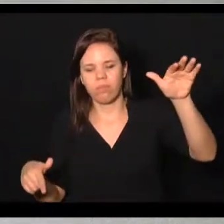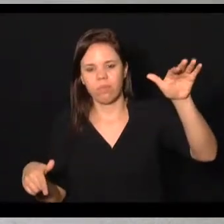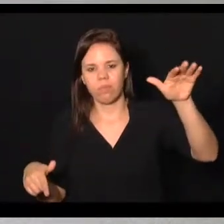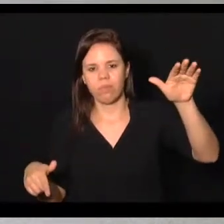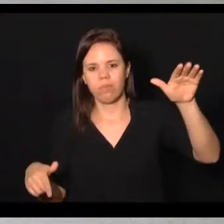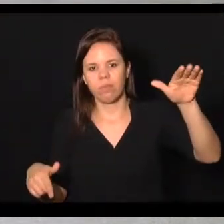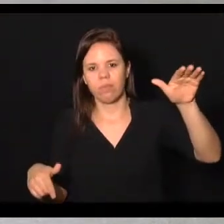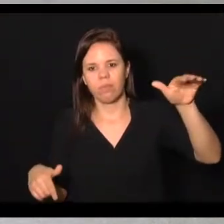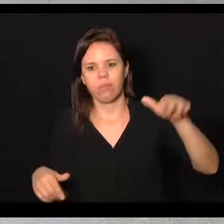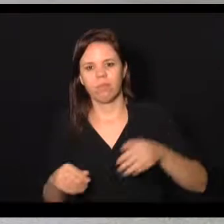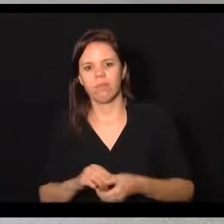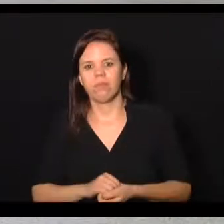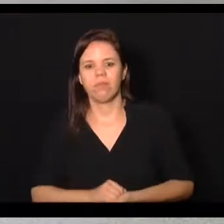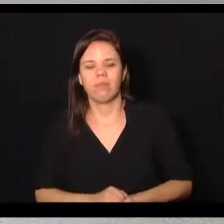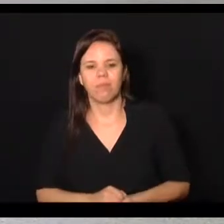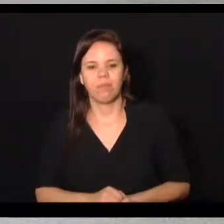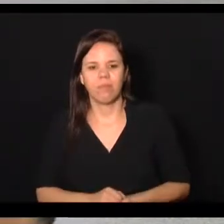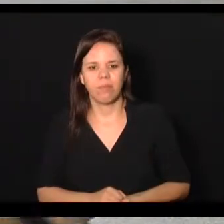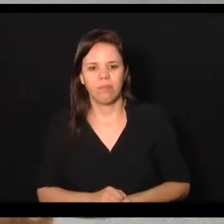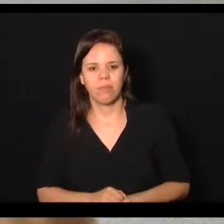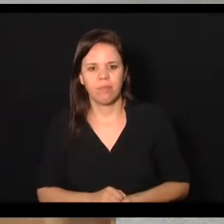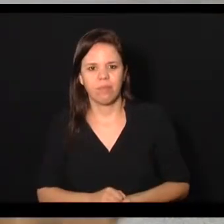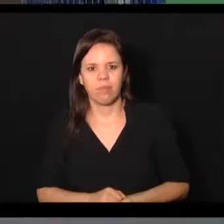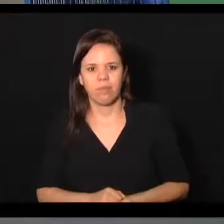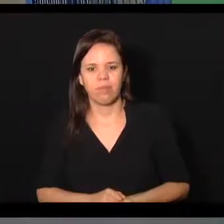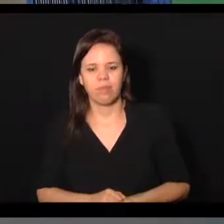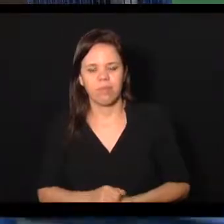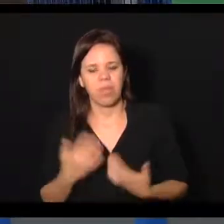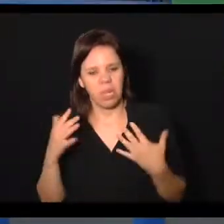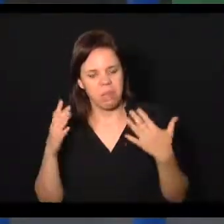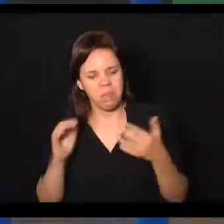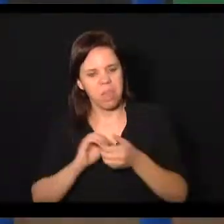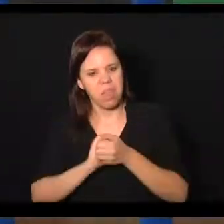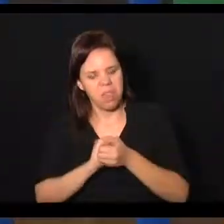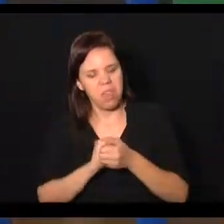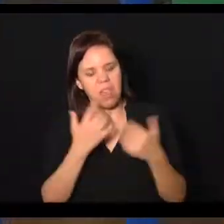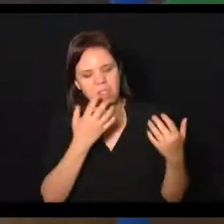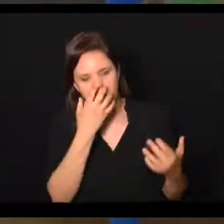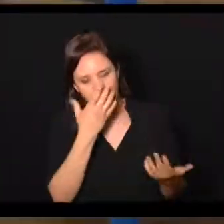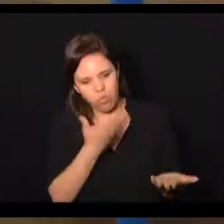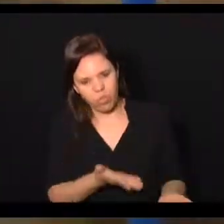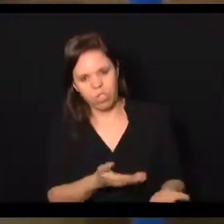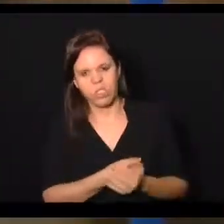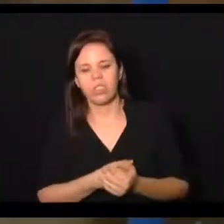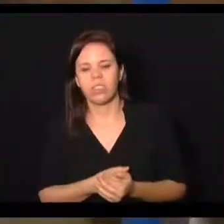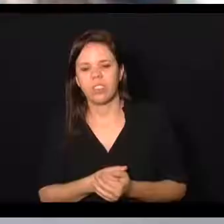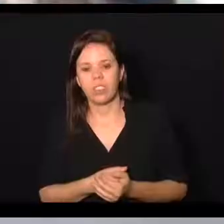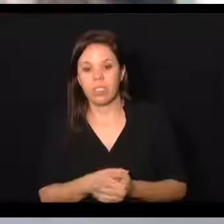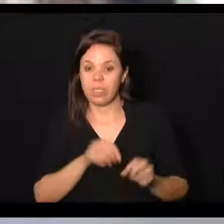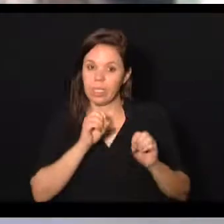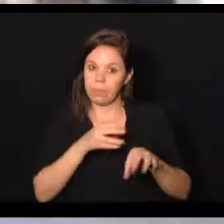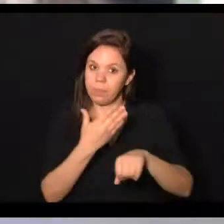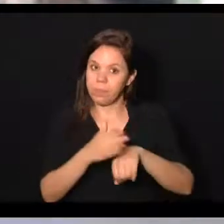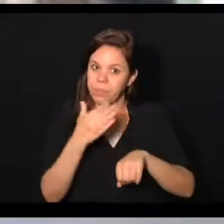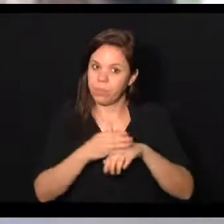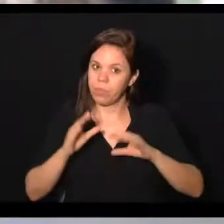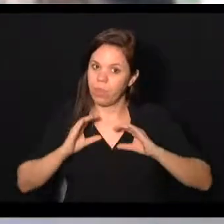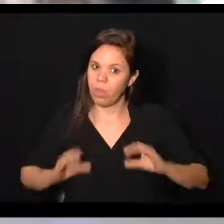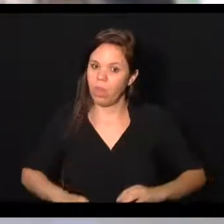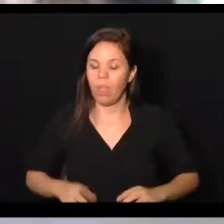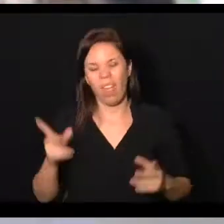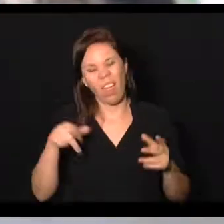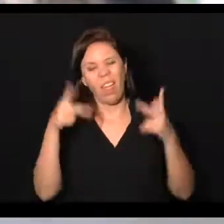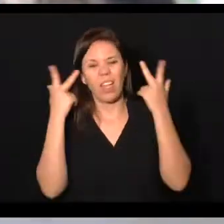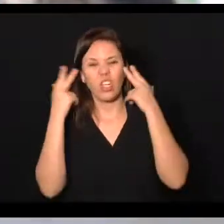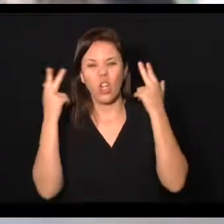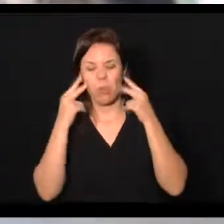pata. Bom garoto. Mas o treinador comportamental de animais orienta. Destruição é normal por causa